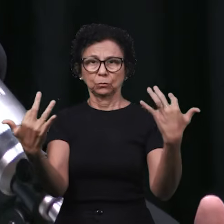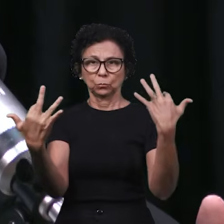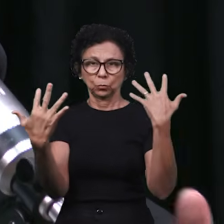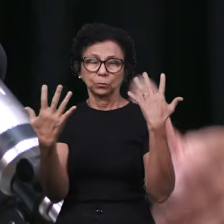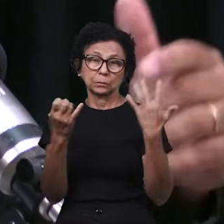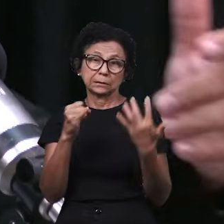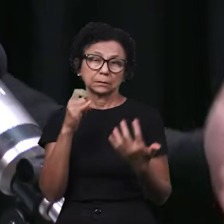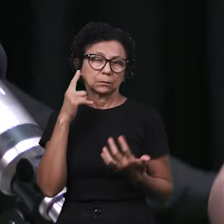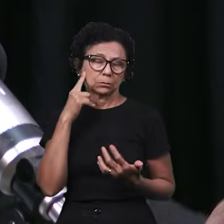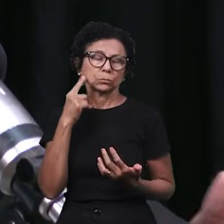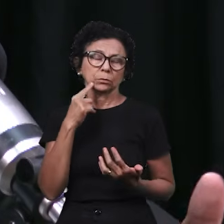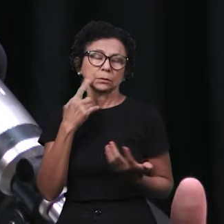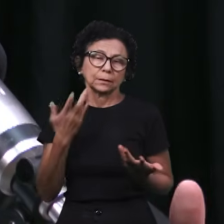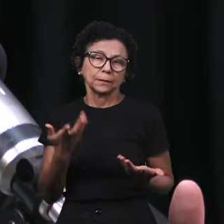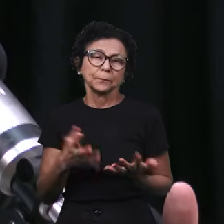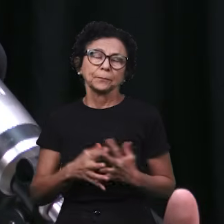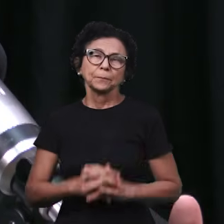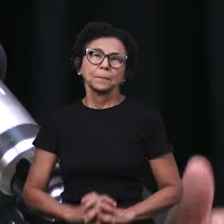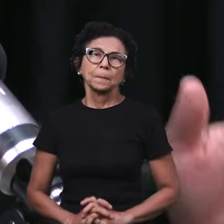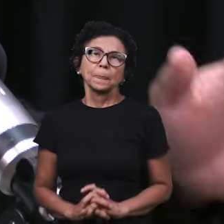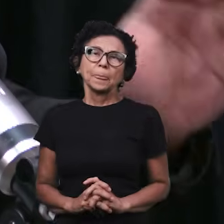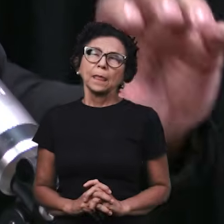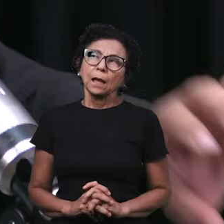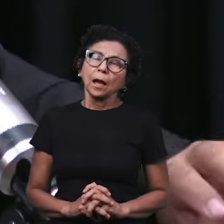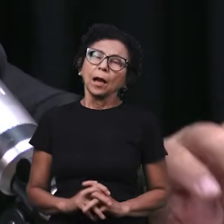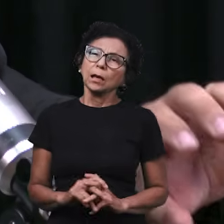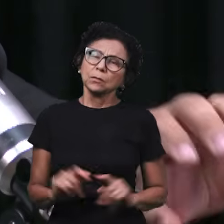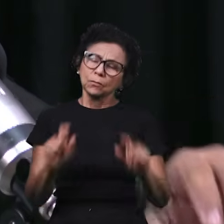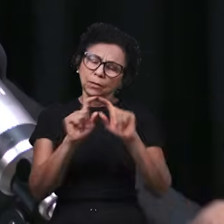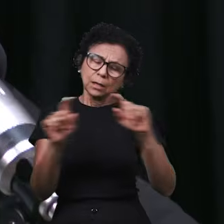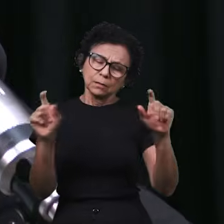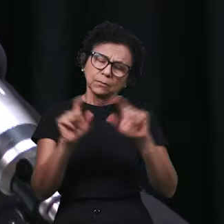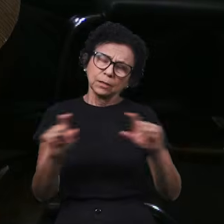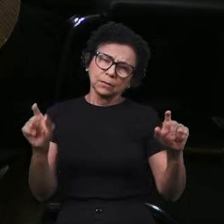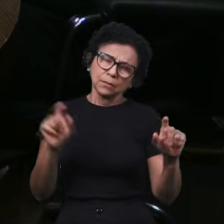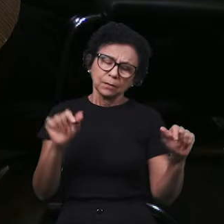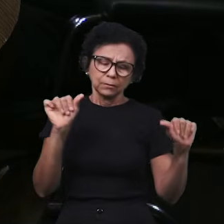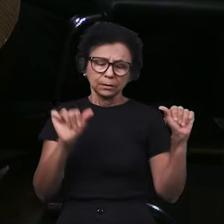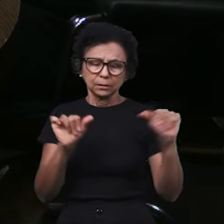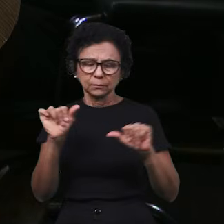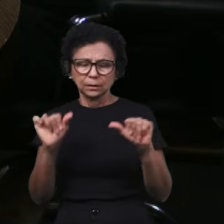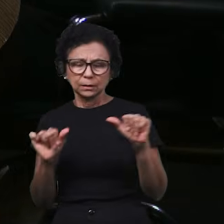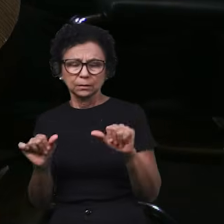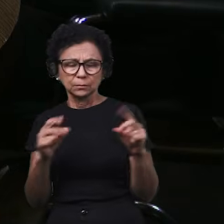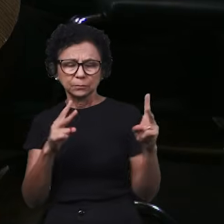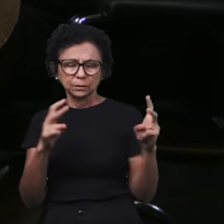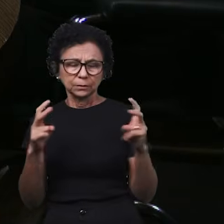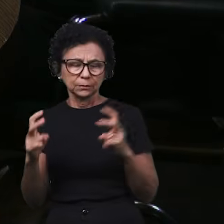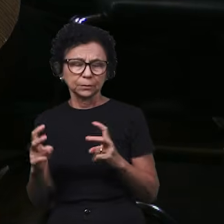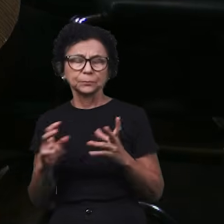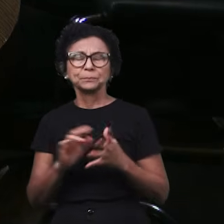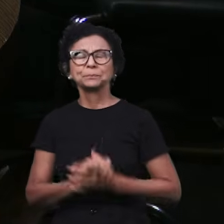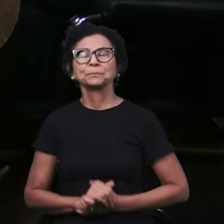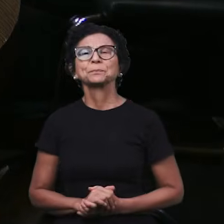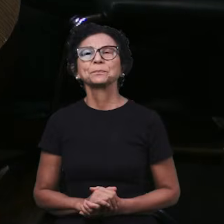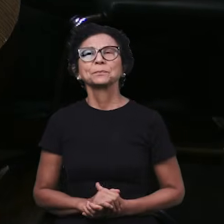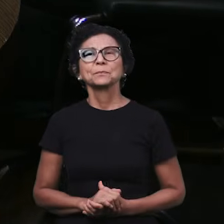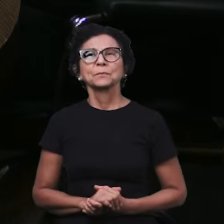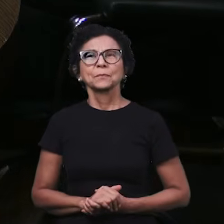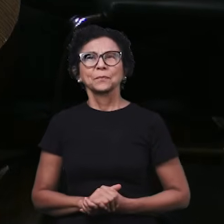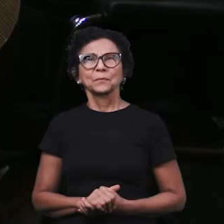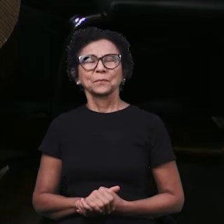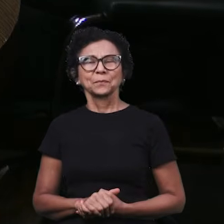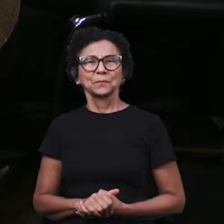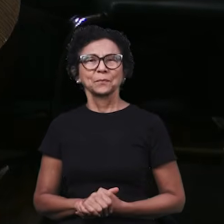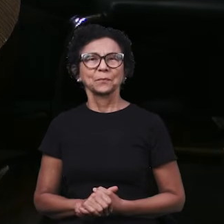assistindo. E aí, conforme a gente vai analisando a letra do louvor, a gente vai colocando esses elementos. Glória a Deus. É aquelas expressões no manuais, né, Amável, que a gente